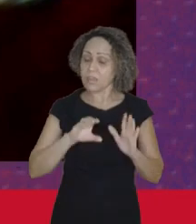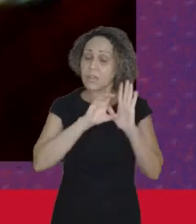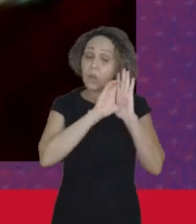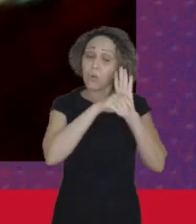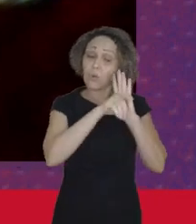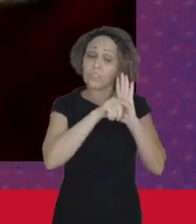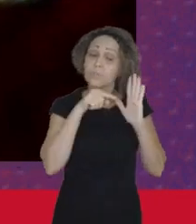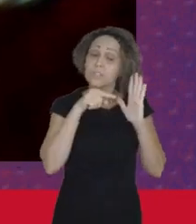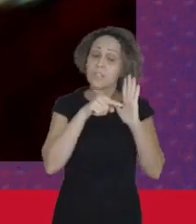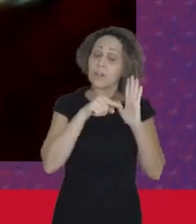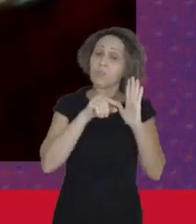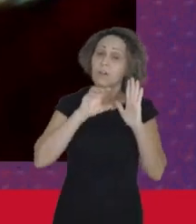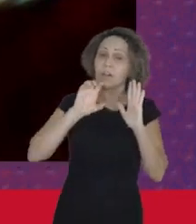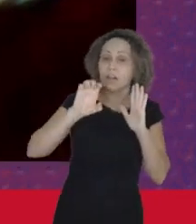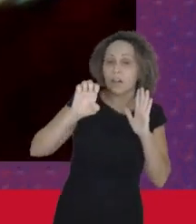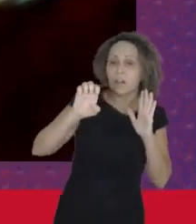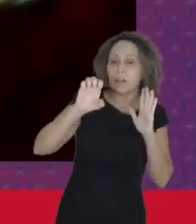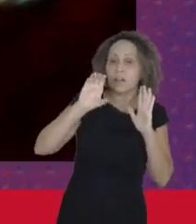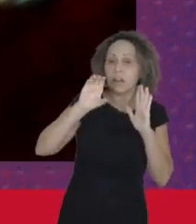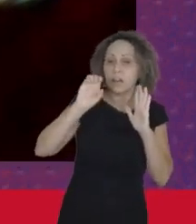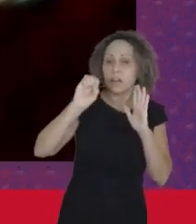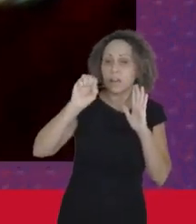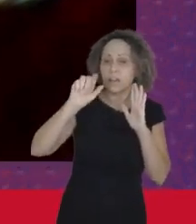passo importante